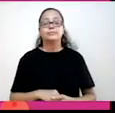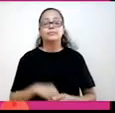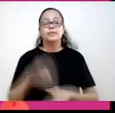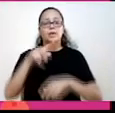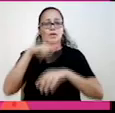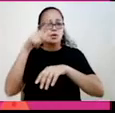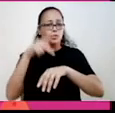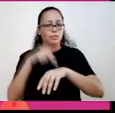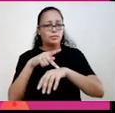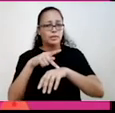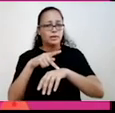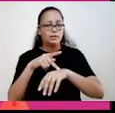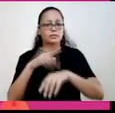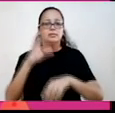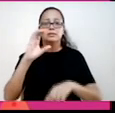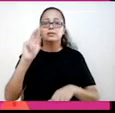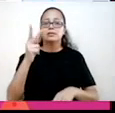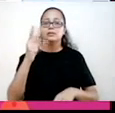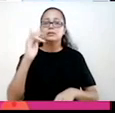do país que se chama Chile.